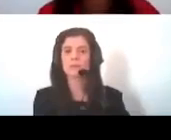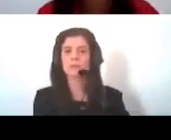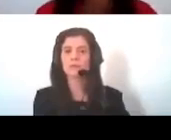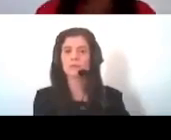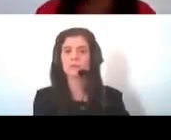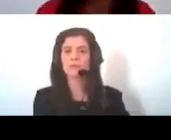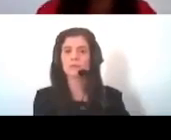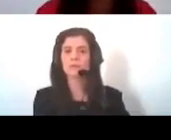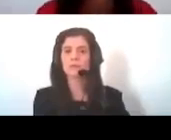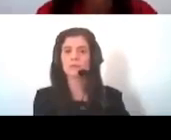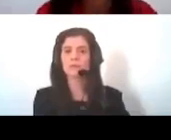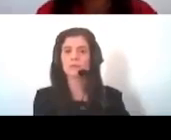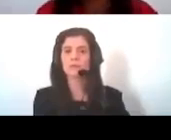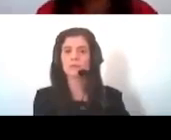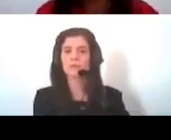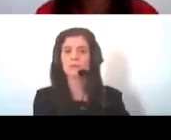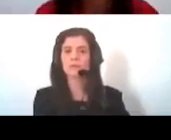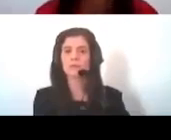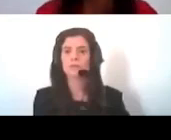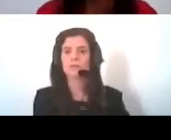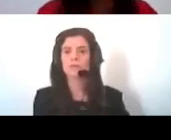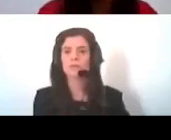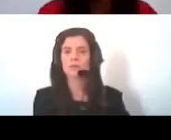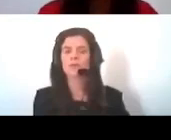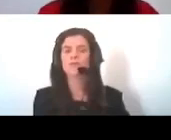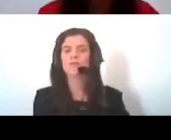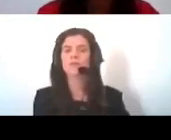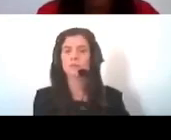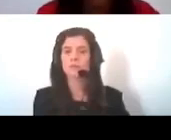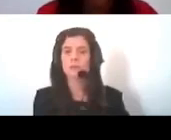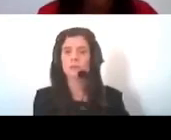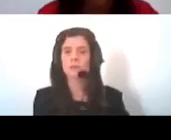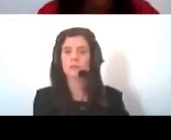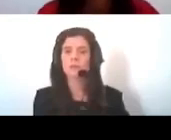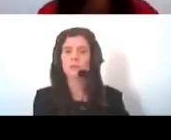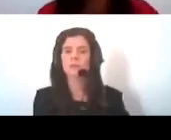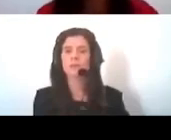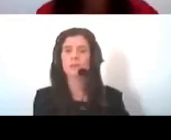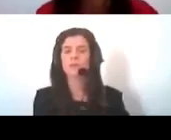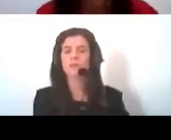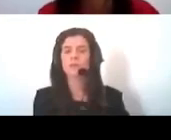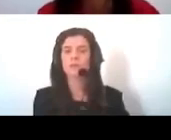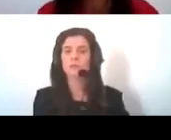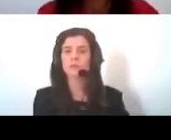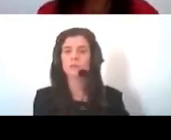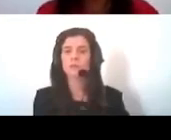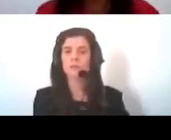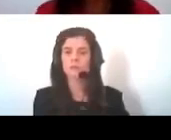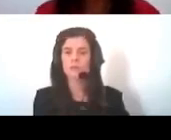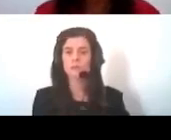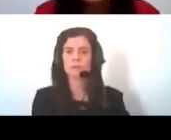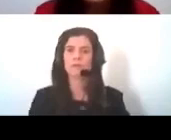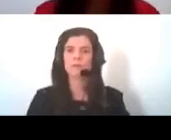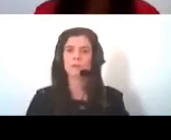podem ser levadas, por exemplo, à FUNPREV, no caso de aposentadoria, e demais certidões. Também temos o setor de administração